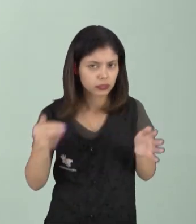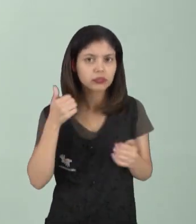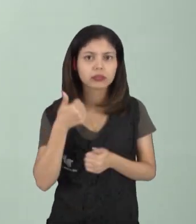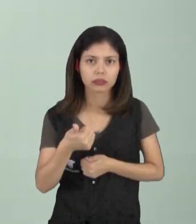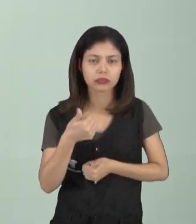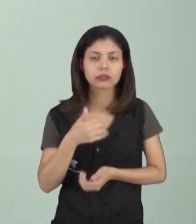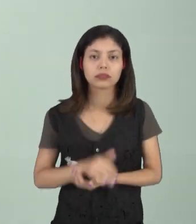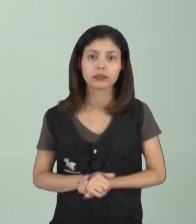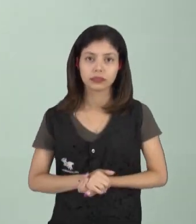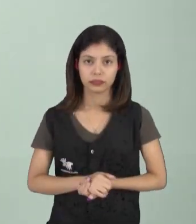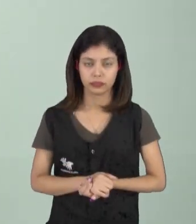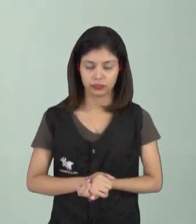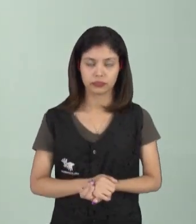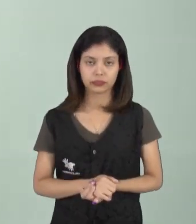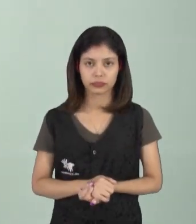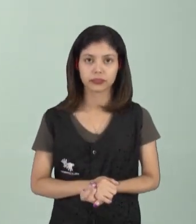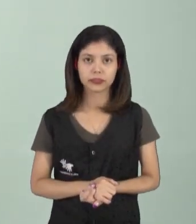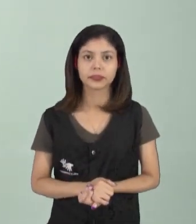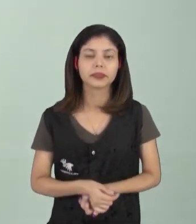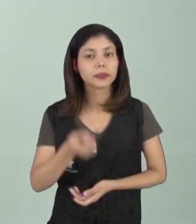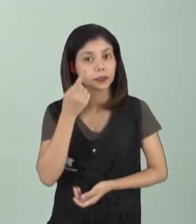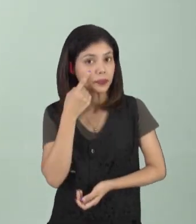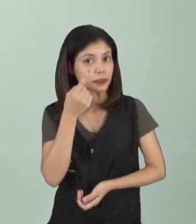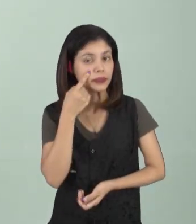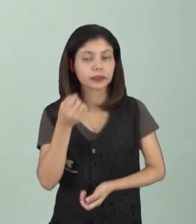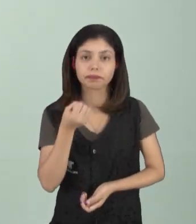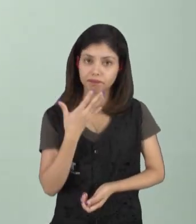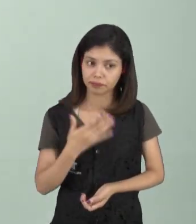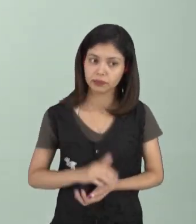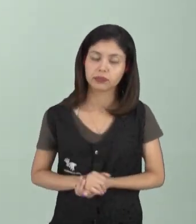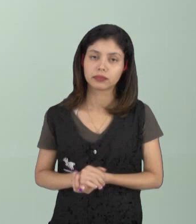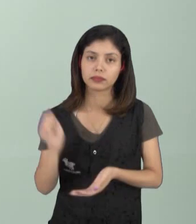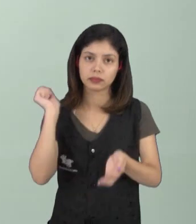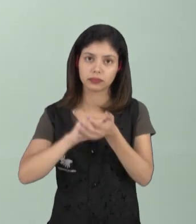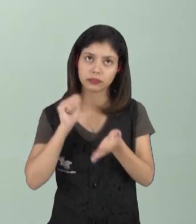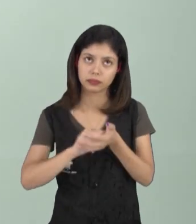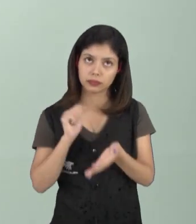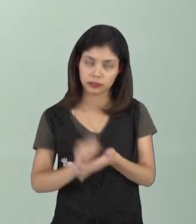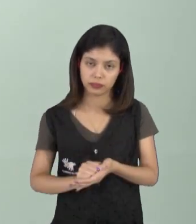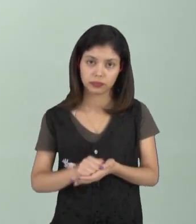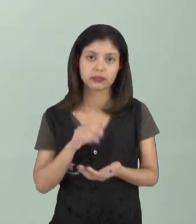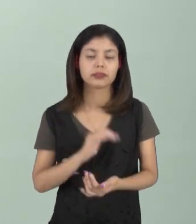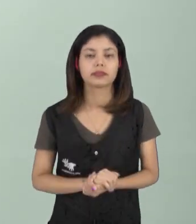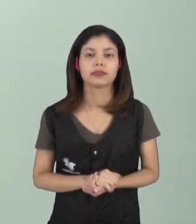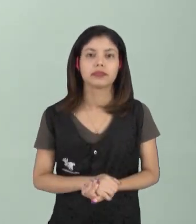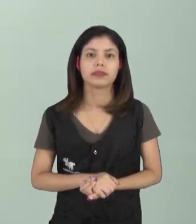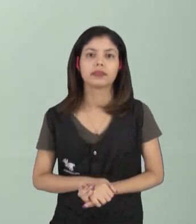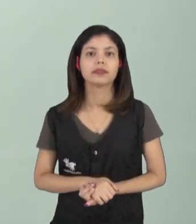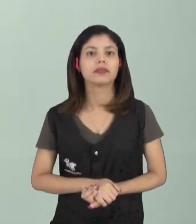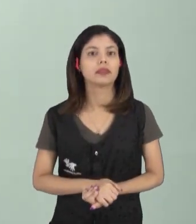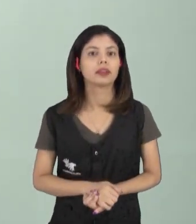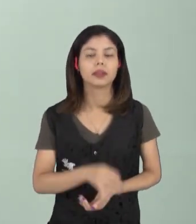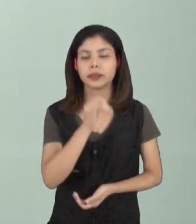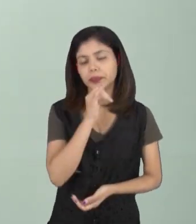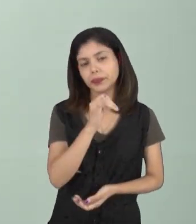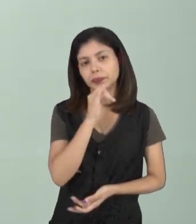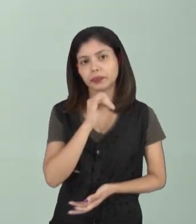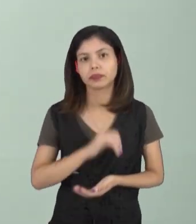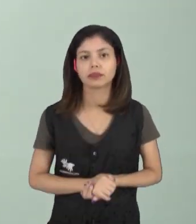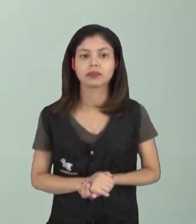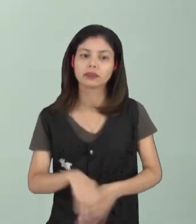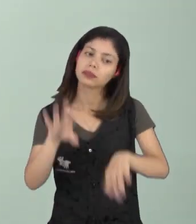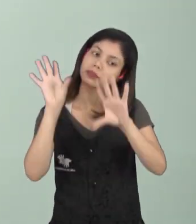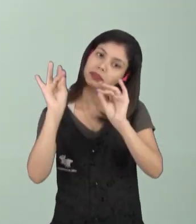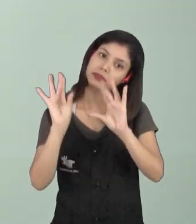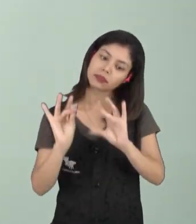tá certo? Então, observem bem, anotem aí esses exemplos, tá? Esses exemplos